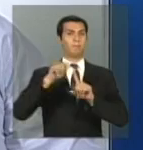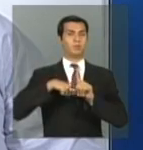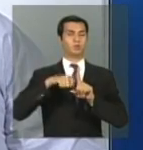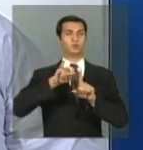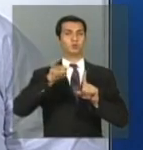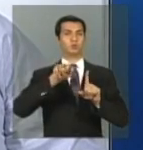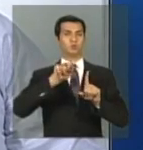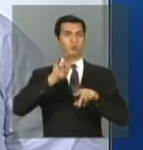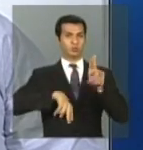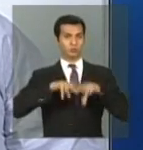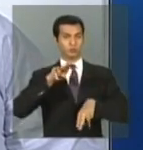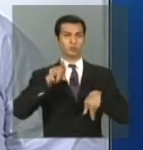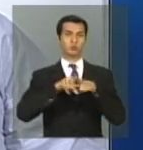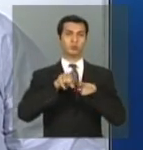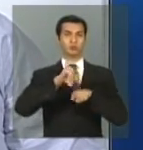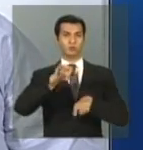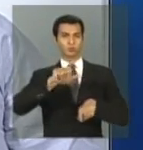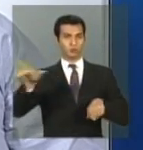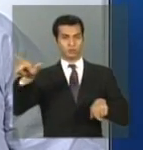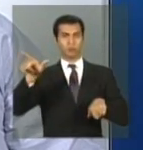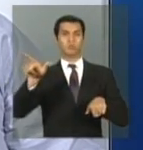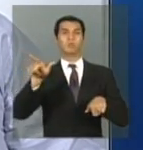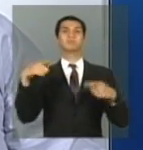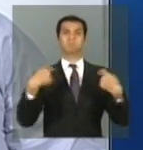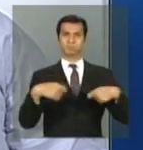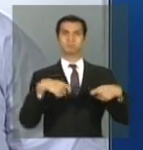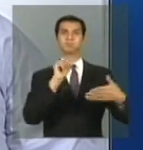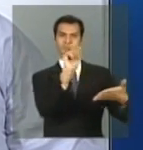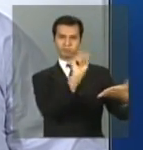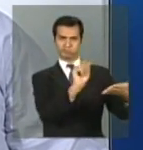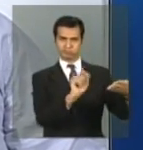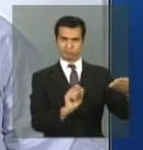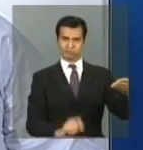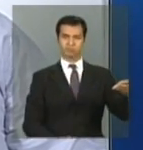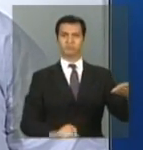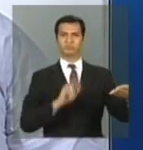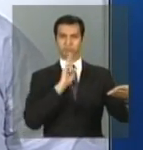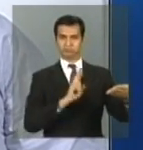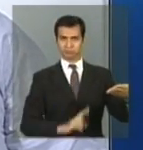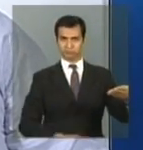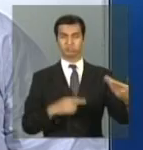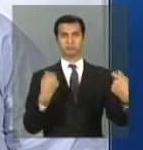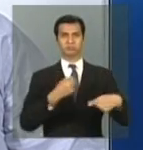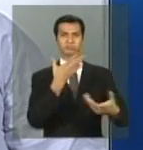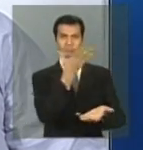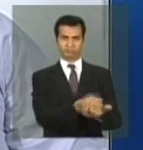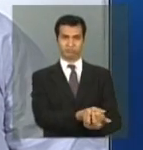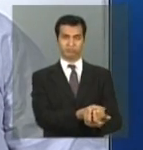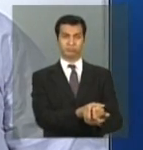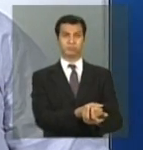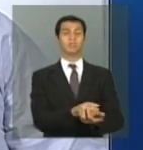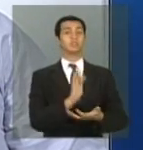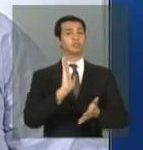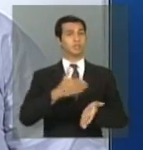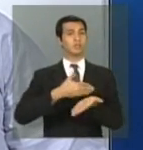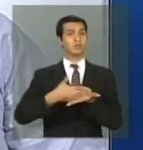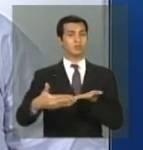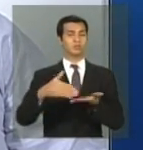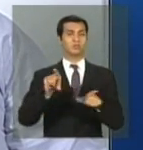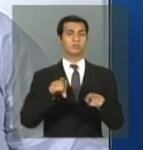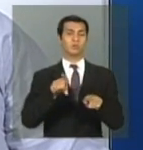o dia com 83% dos estudantes beneficiários com a frequência já informada, né, mas ainda